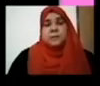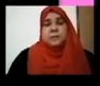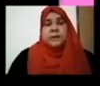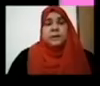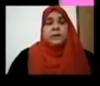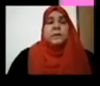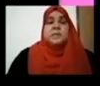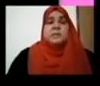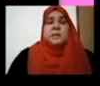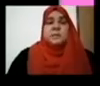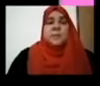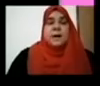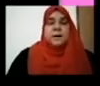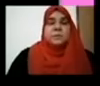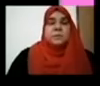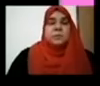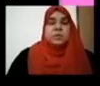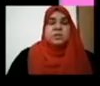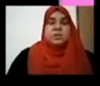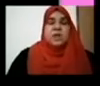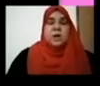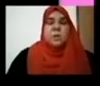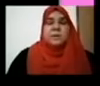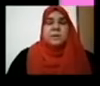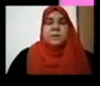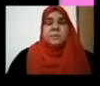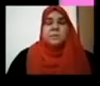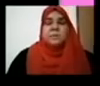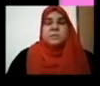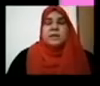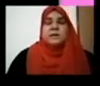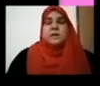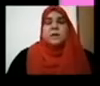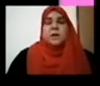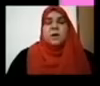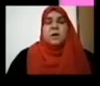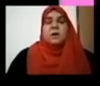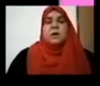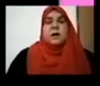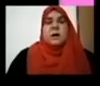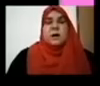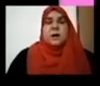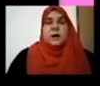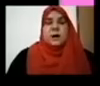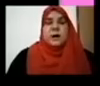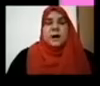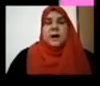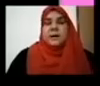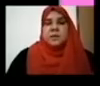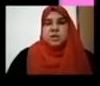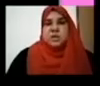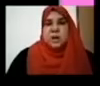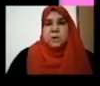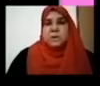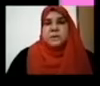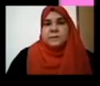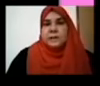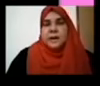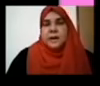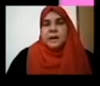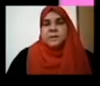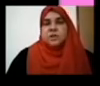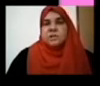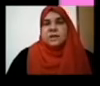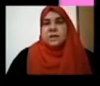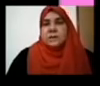e tal, né? Se eu partir de a ao quadrado menos 100, ó, a raiz de a ao quadrado